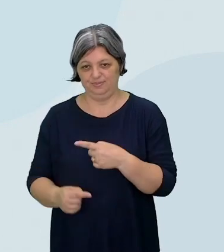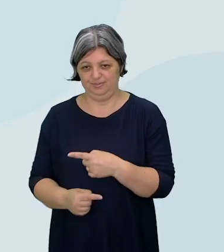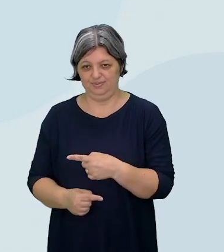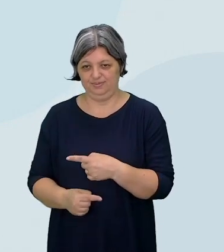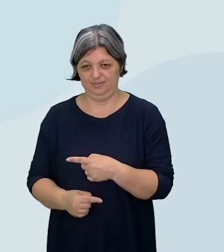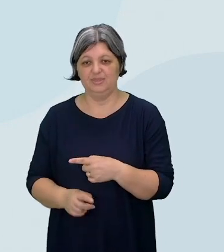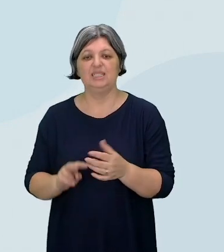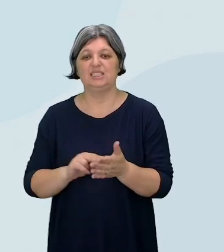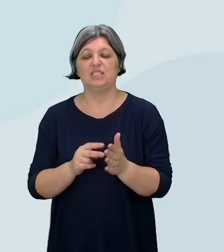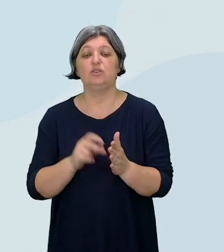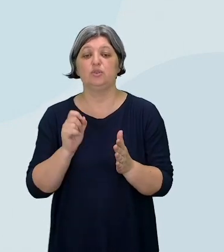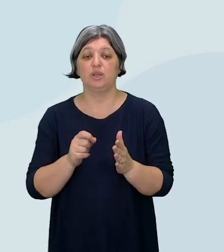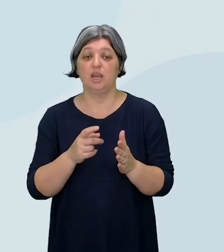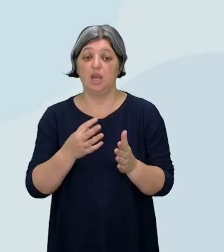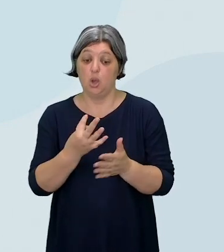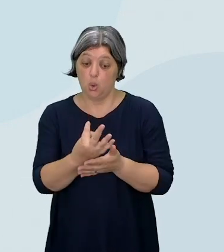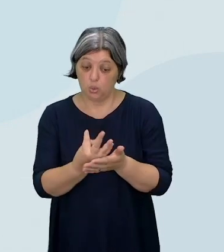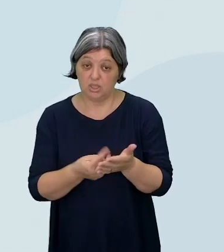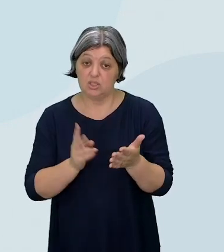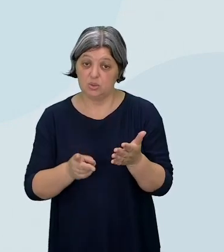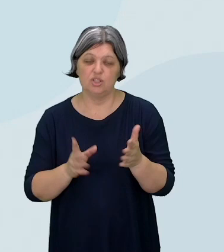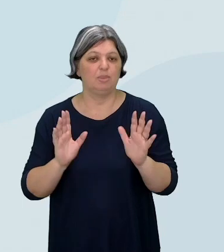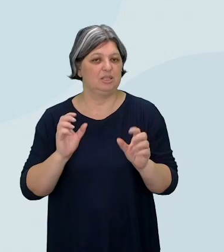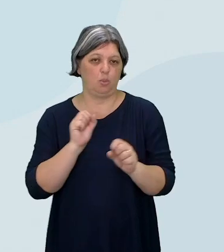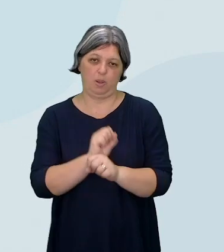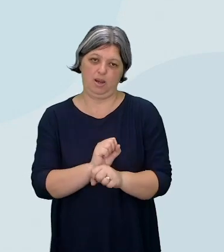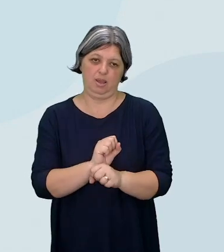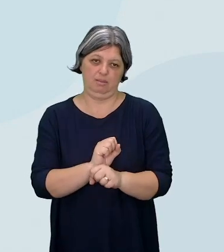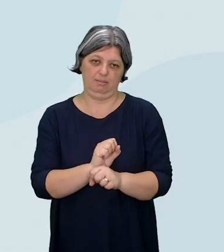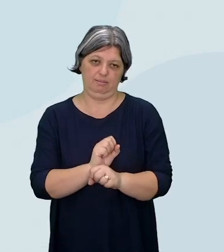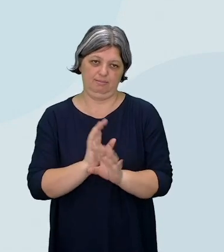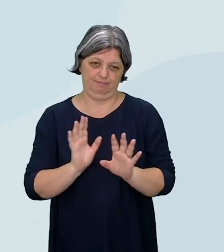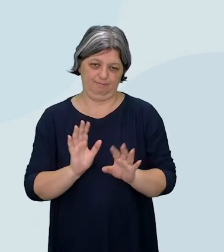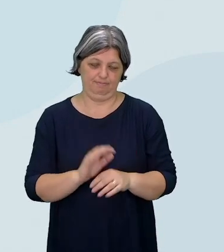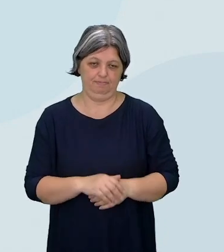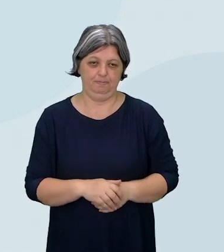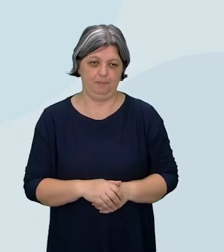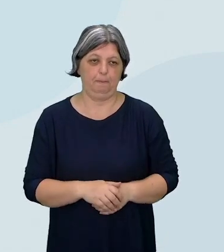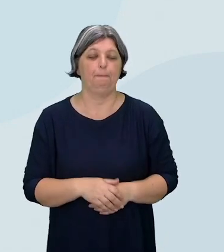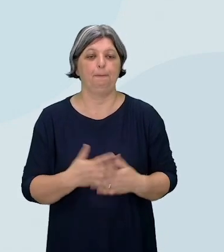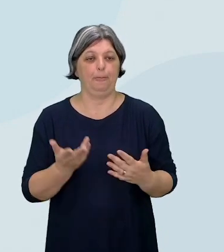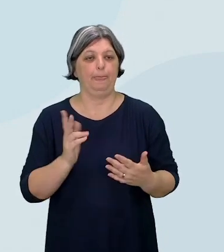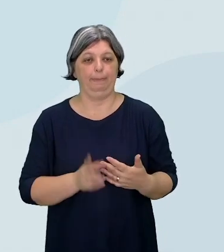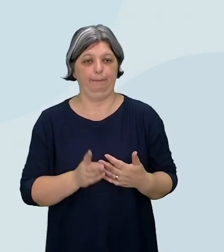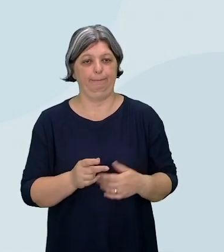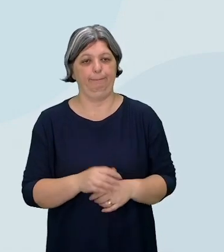dizer que o texto continua, mas eu parei a citação, tá? Então,